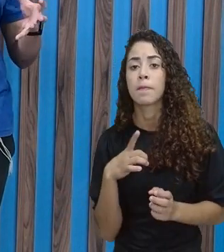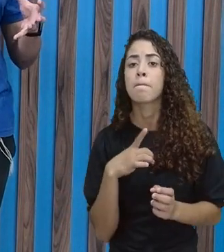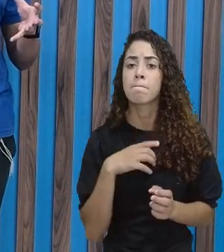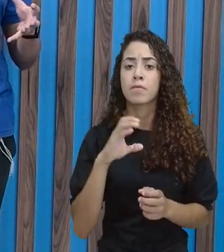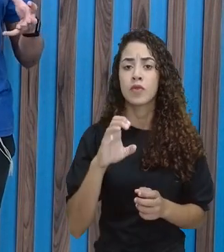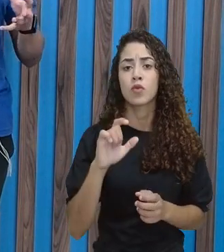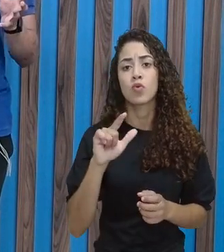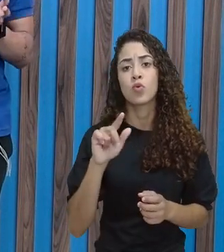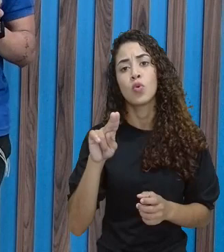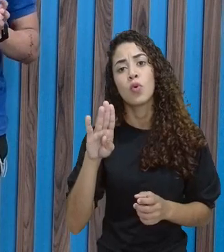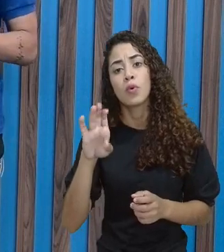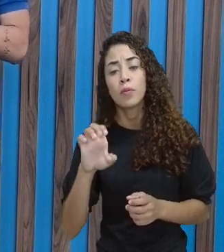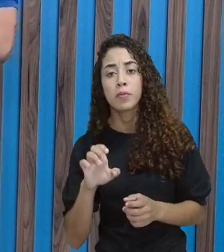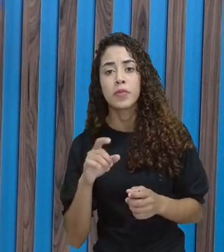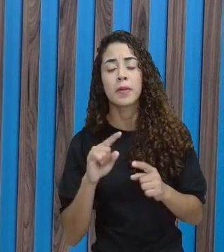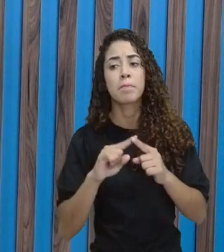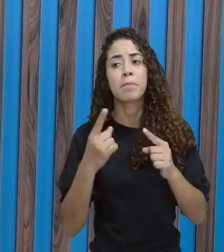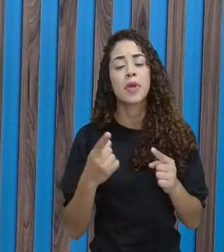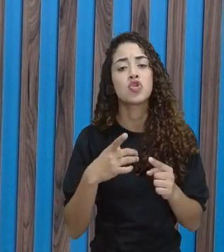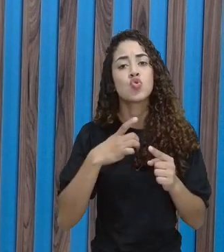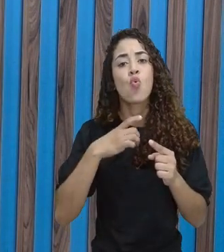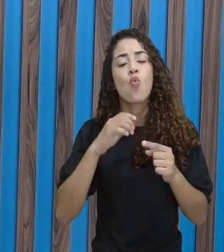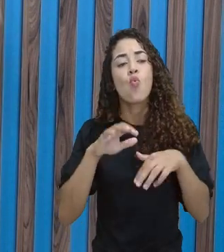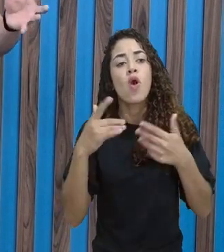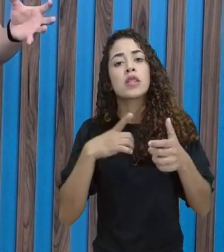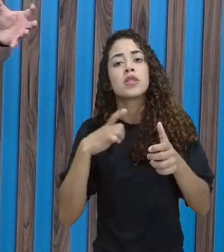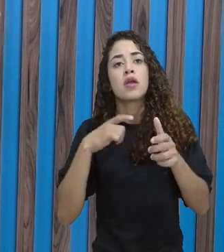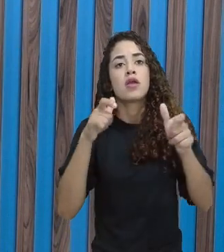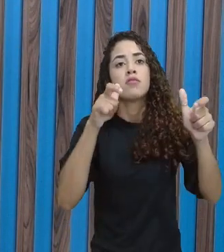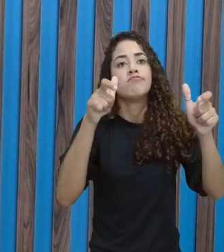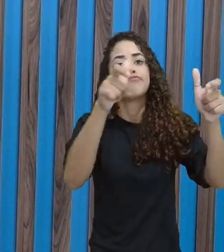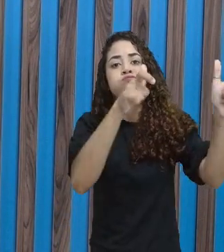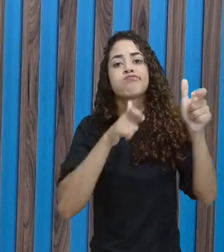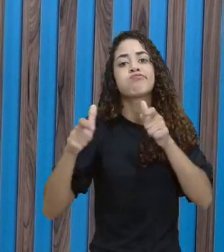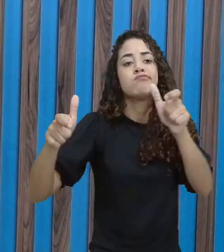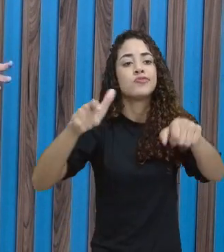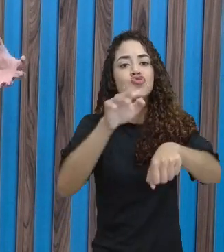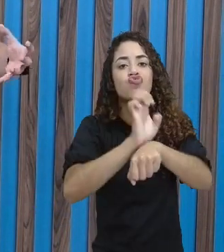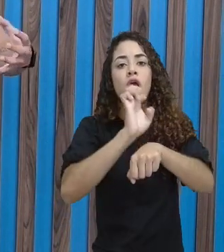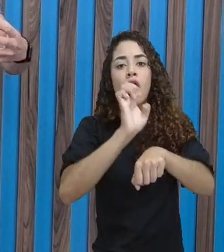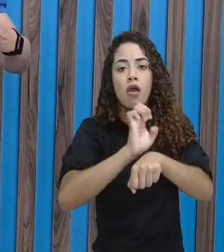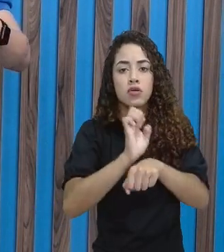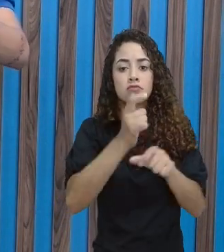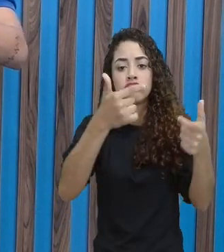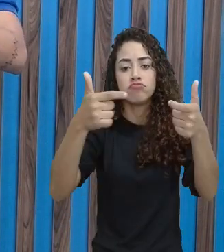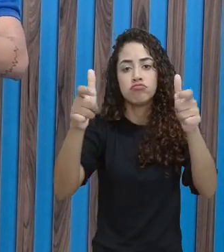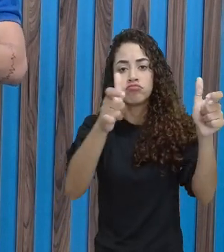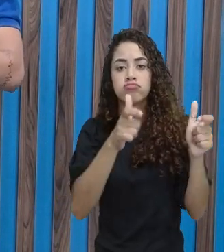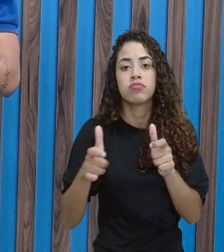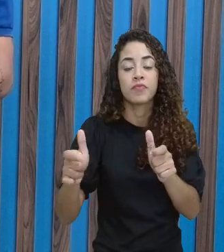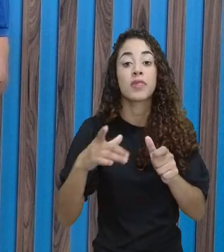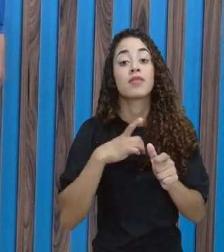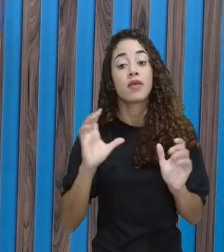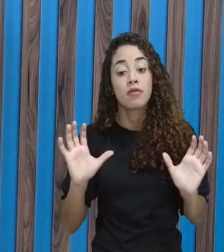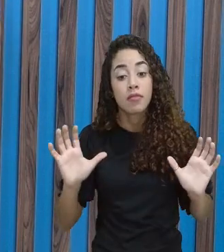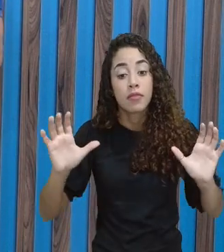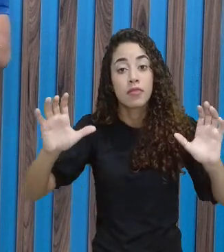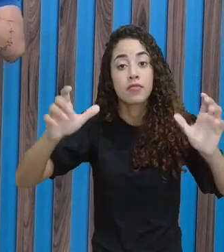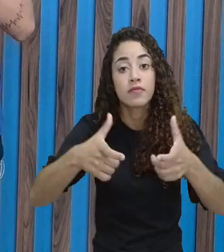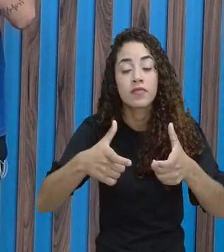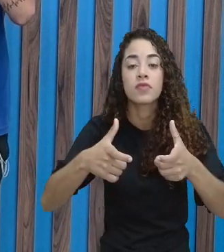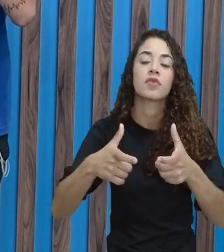esses clubes. Mas quais são os clubes que tem pelo estado todo? Então, se junta esses clubes, né? E